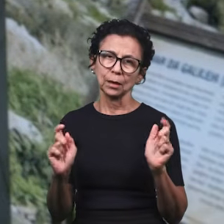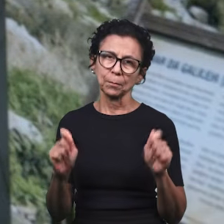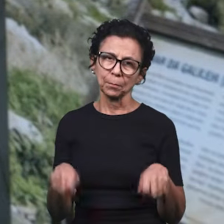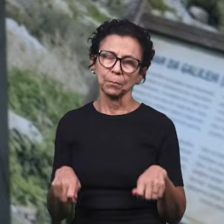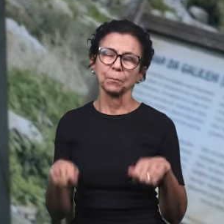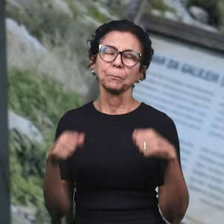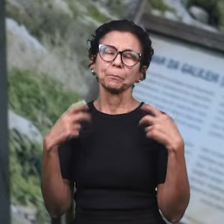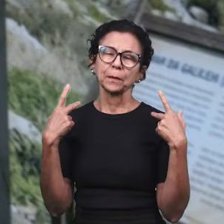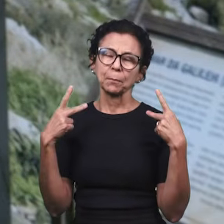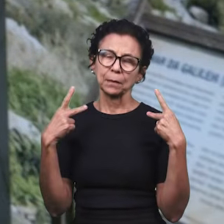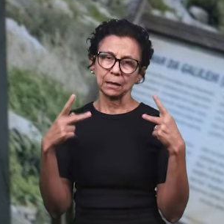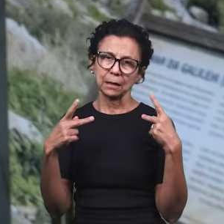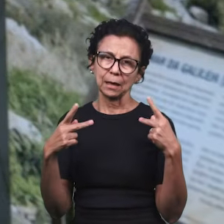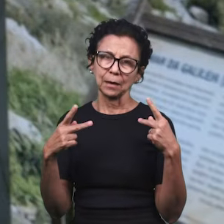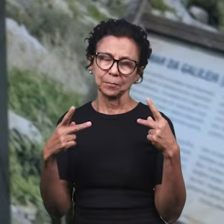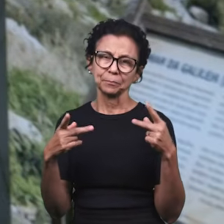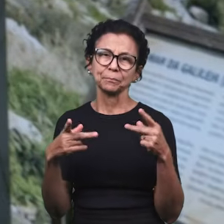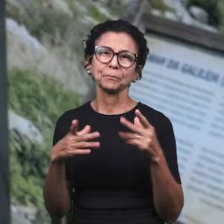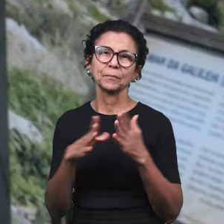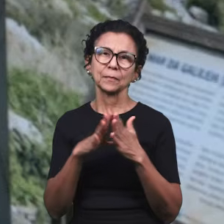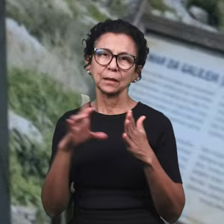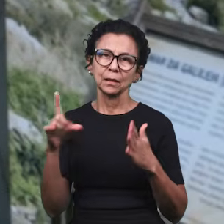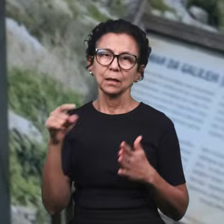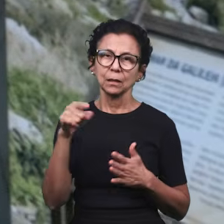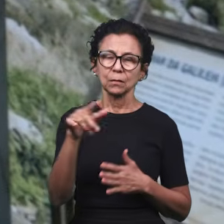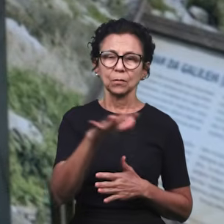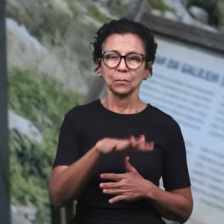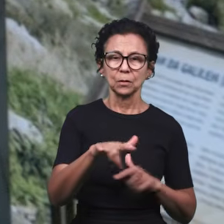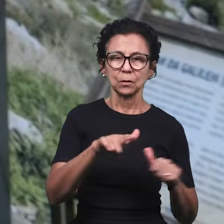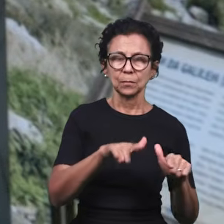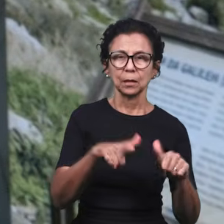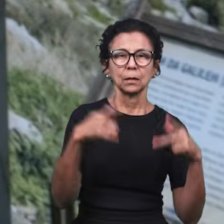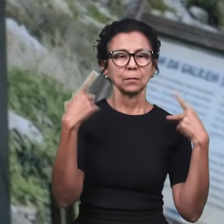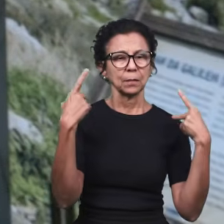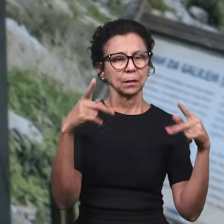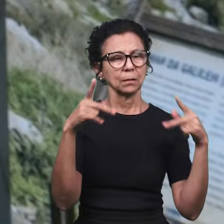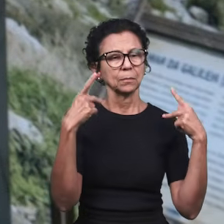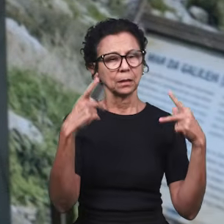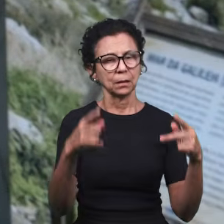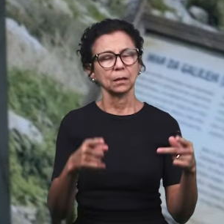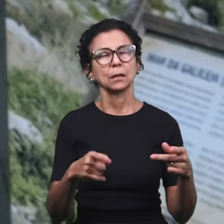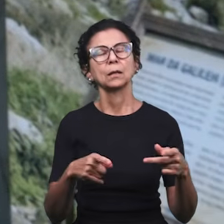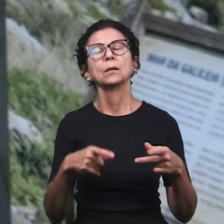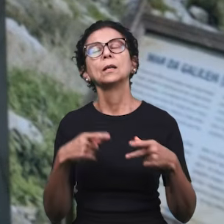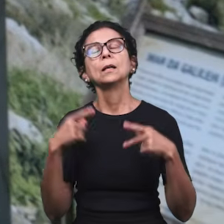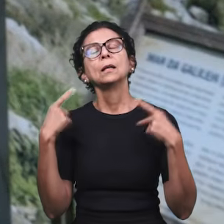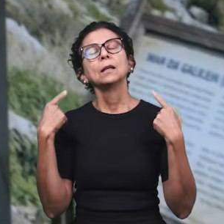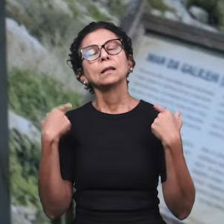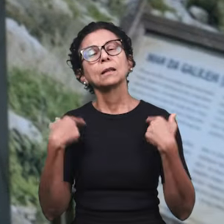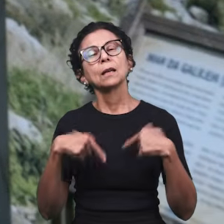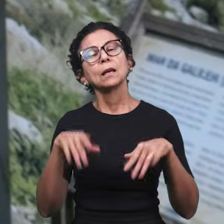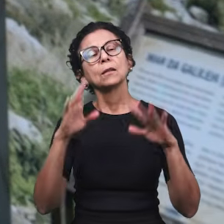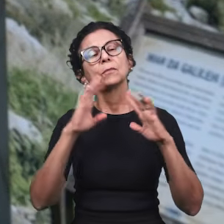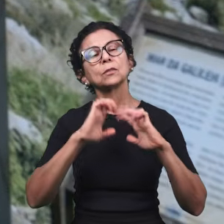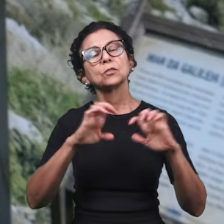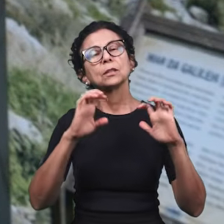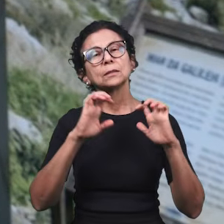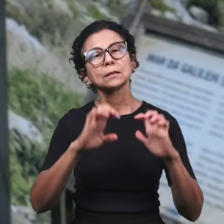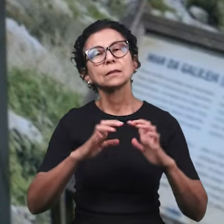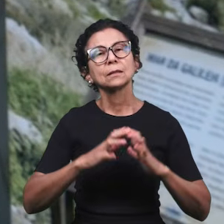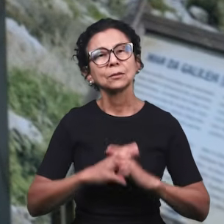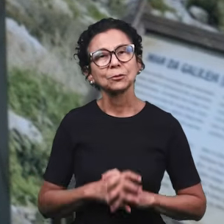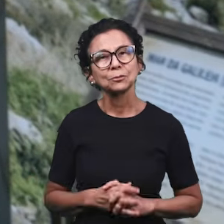está lançando a rede. E mais, o Senhor Jesus deixa um chamado. Vos farei